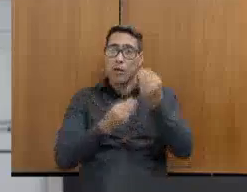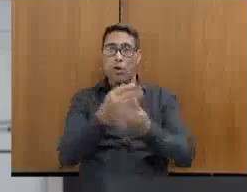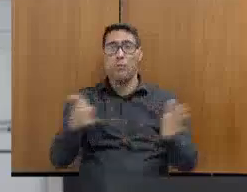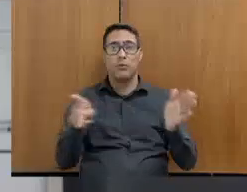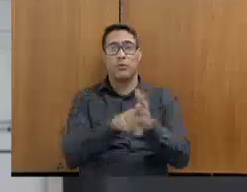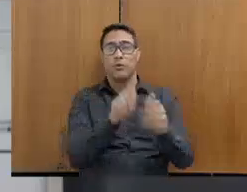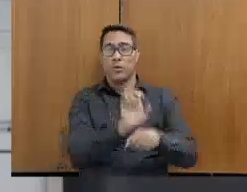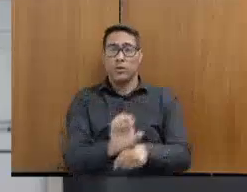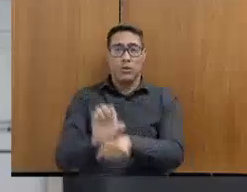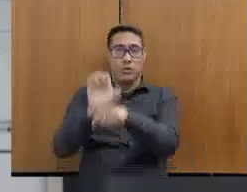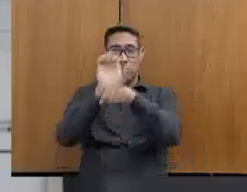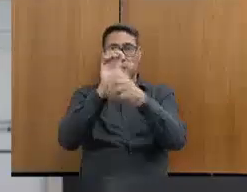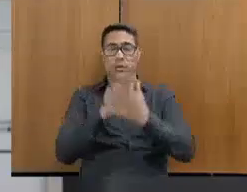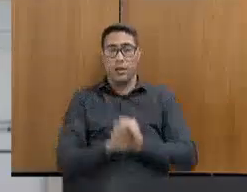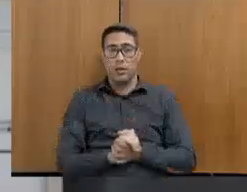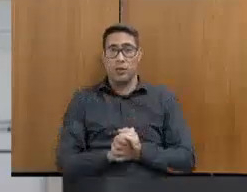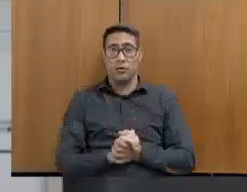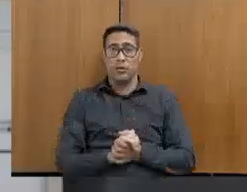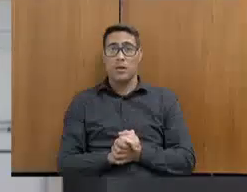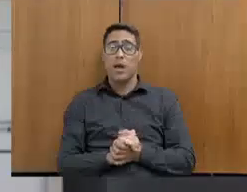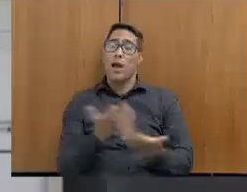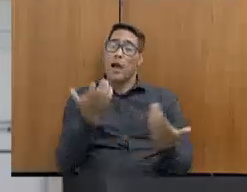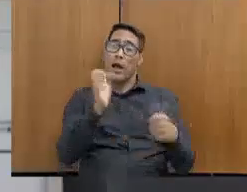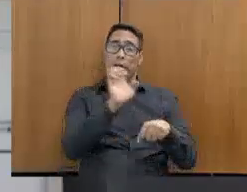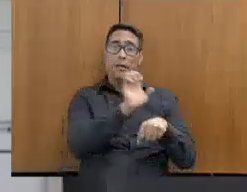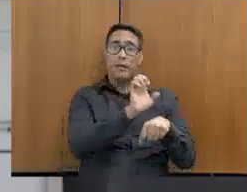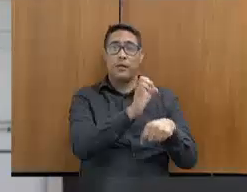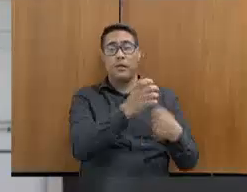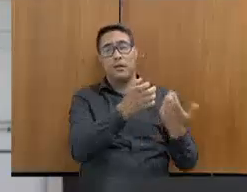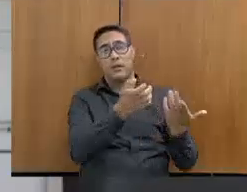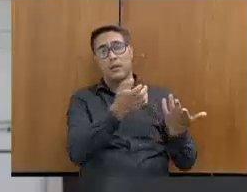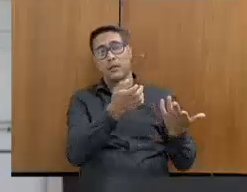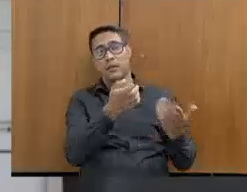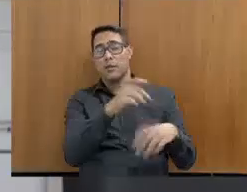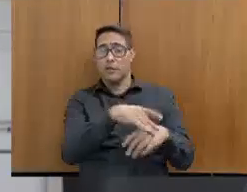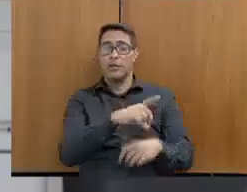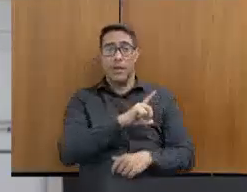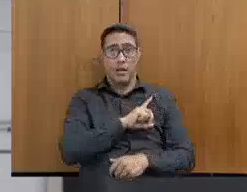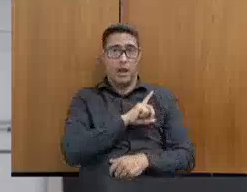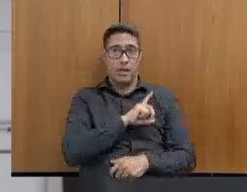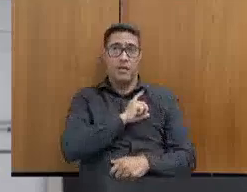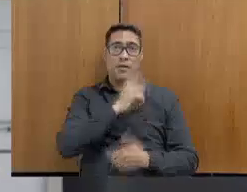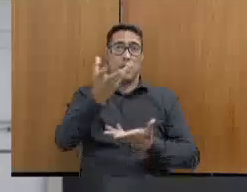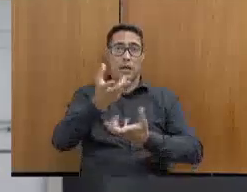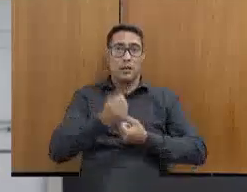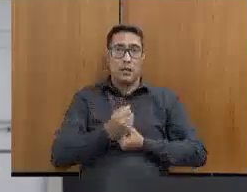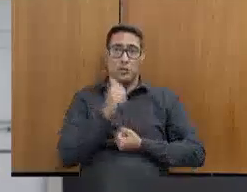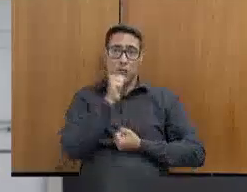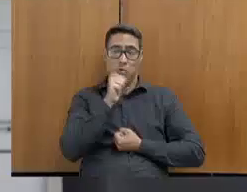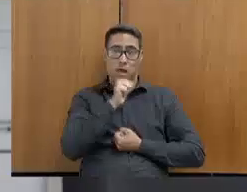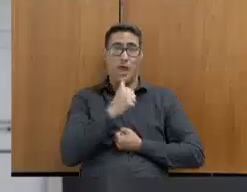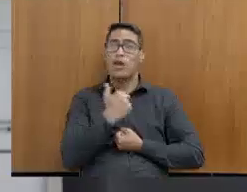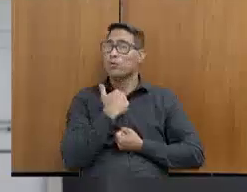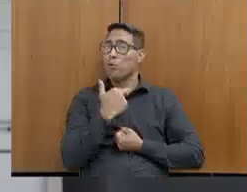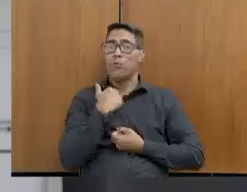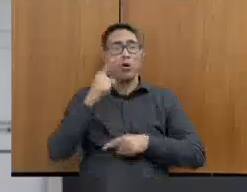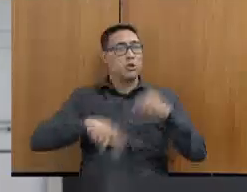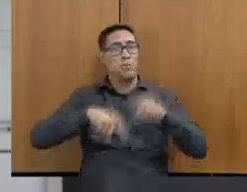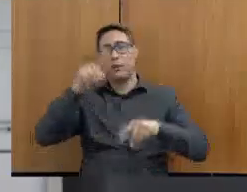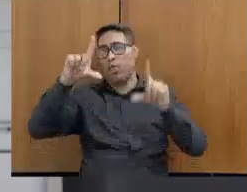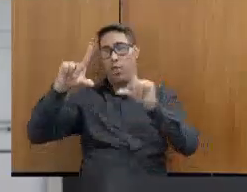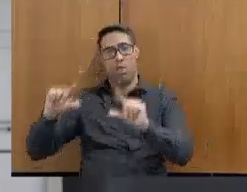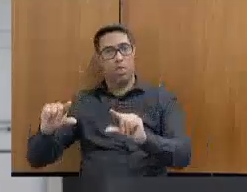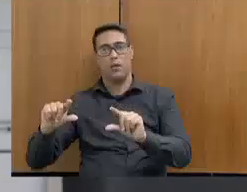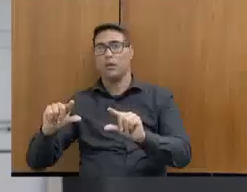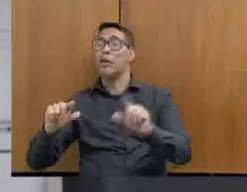atende as mulheres não pode ser uma delegacia com menos estrutura que uma outra delegacia sequer tem